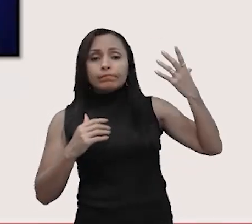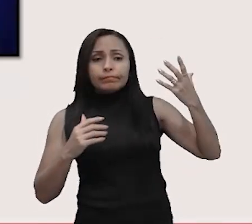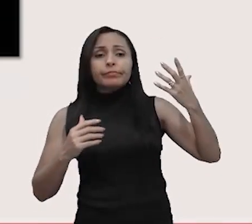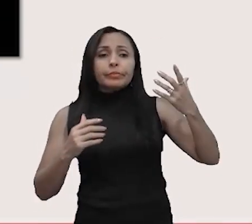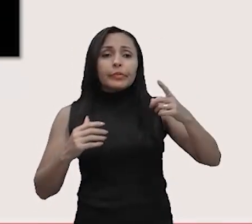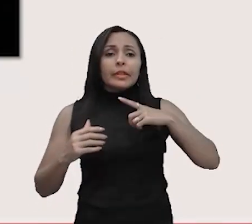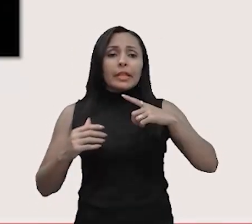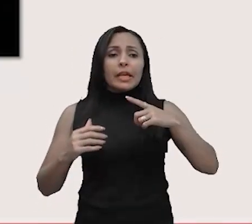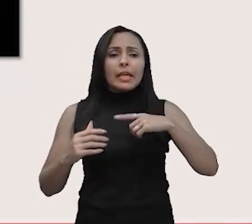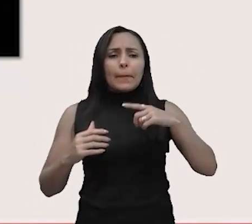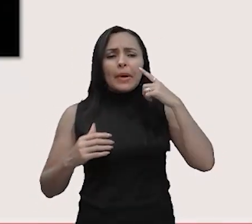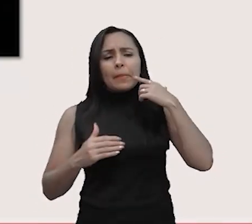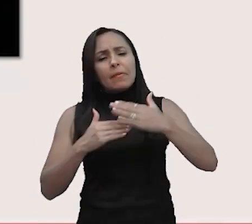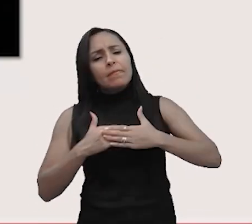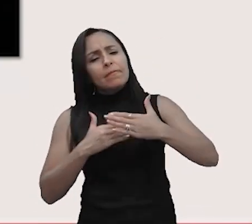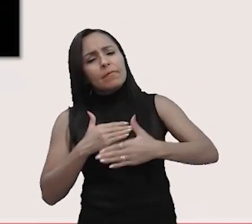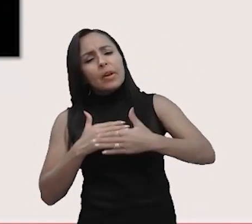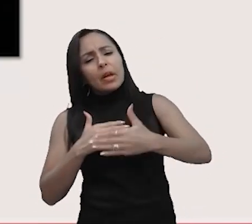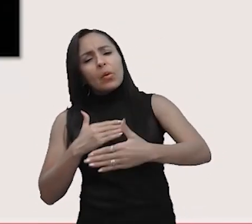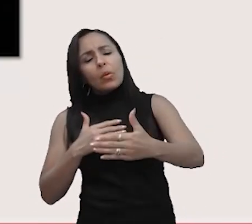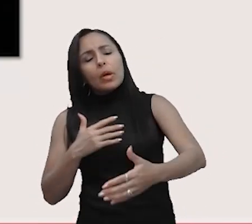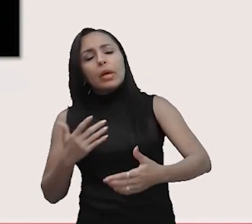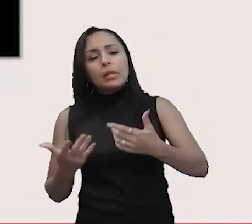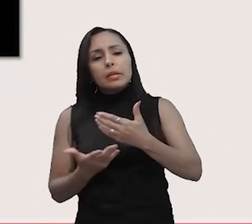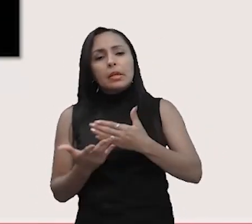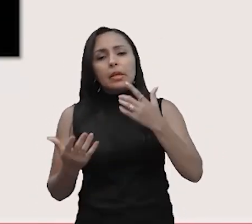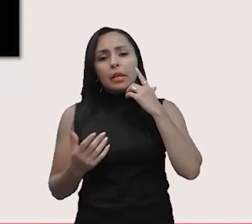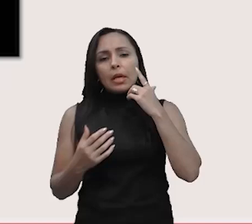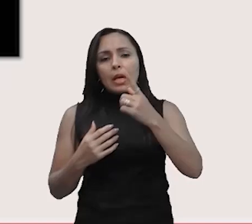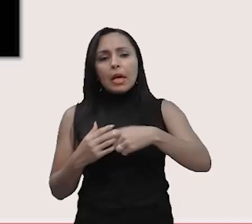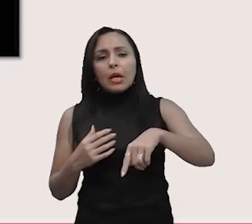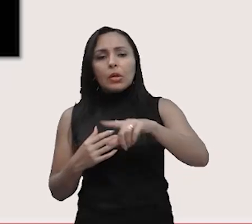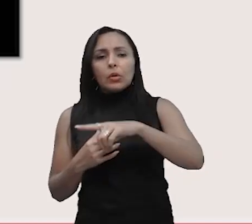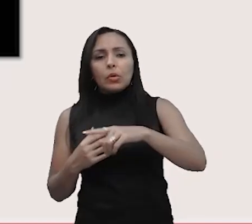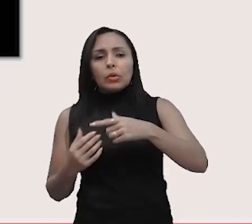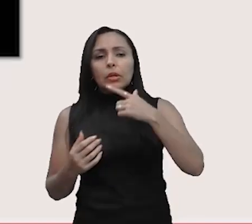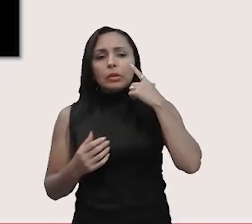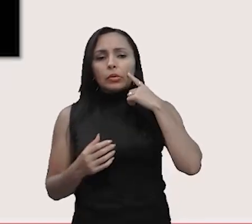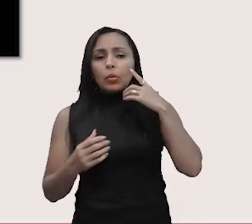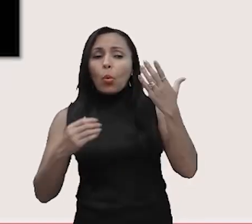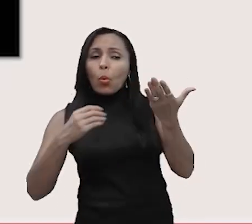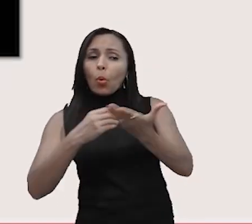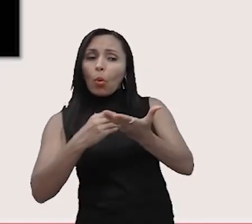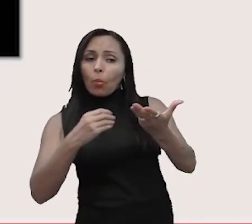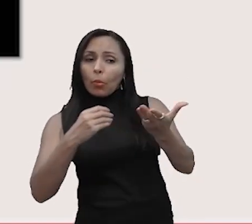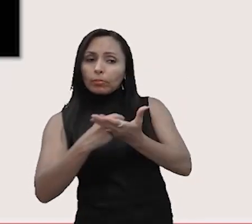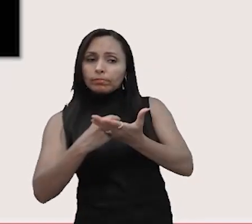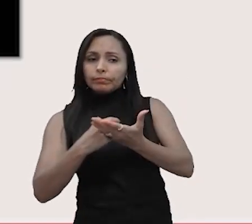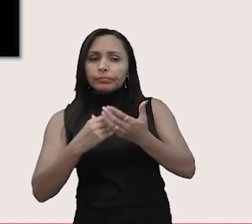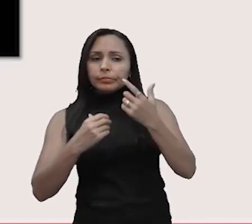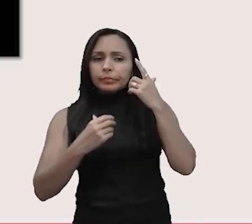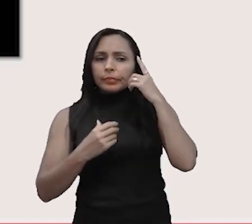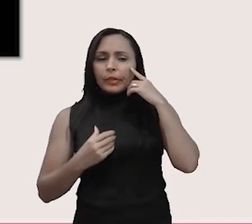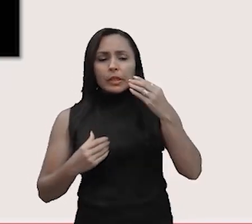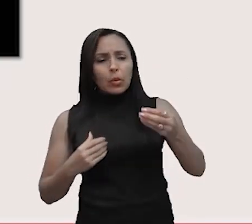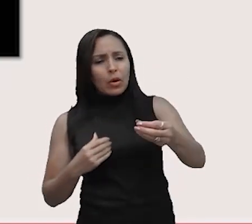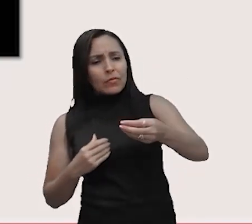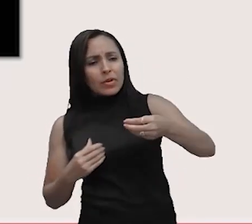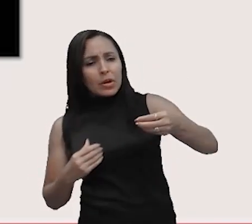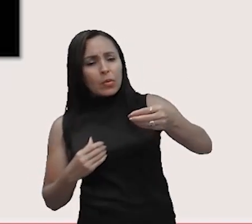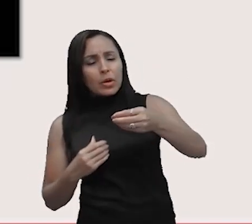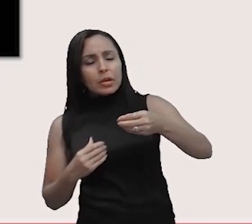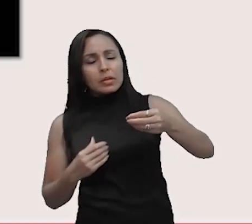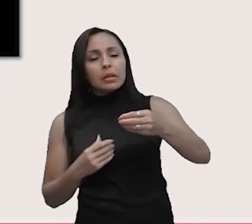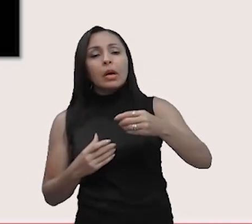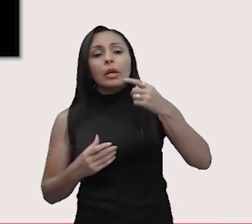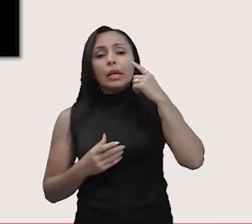mesma frequência que é a nota musical lá do copo. Então, quando a frequência da onda ela se